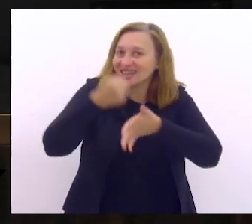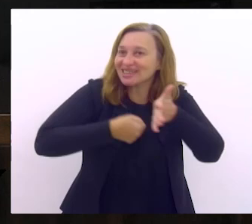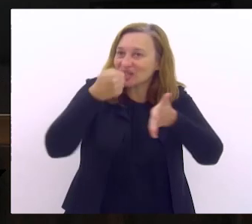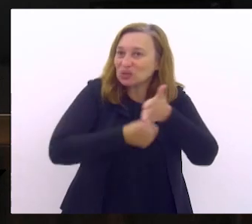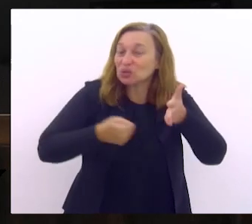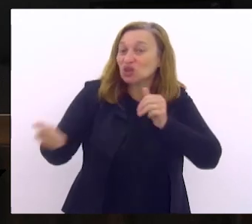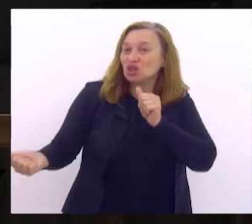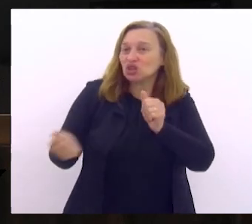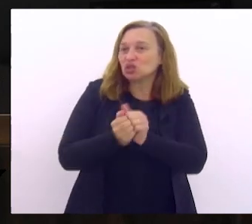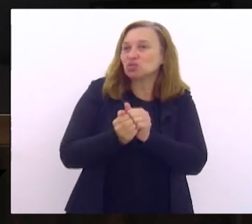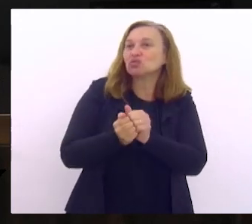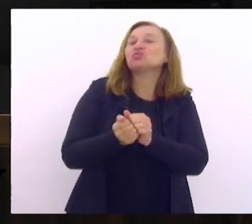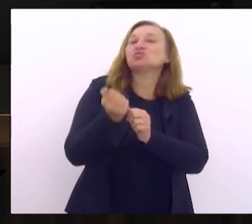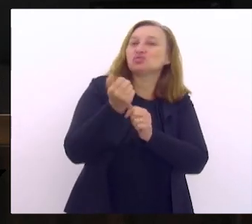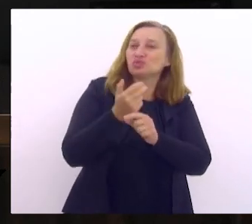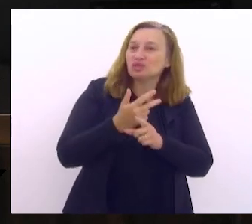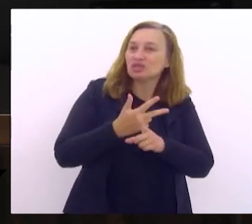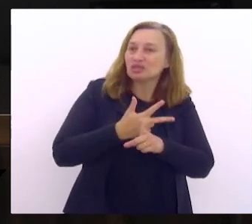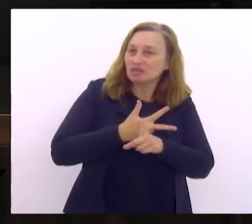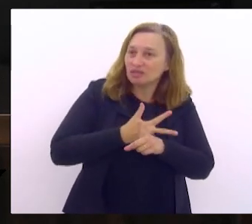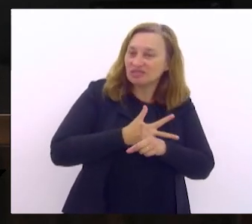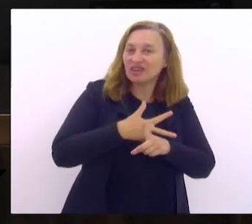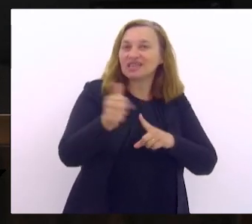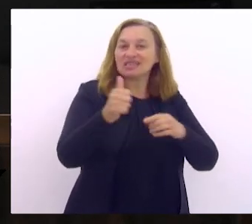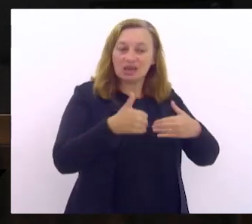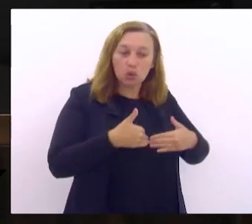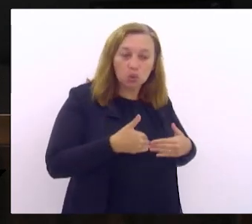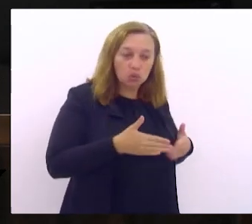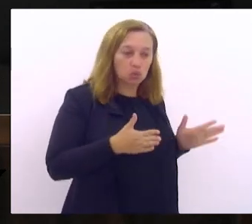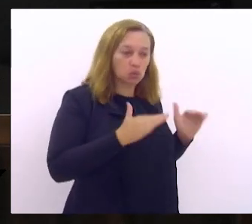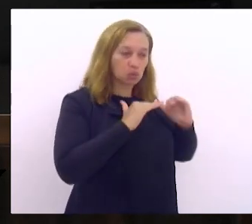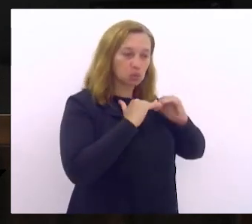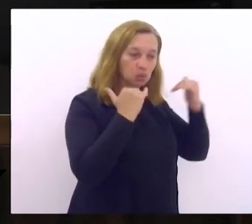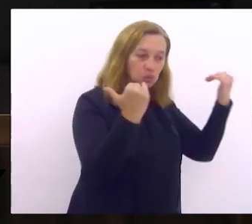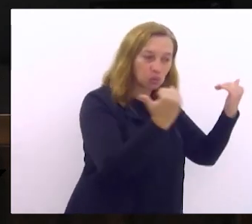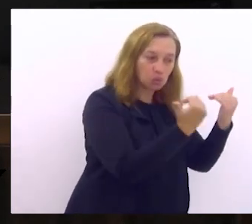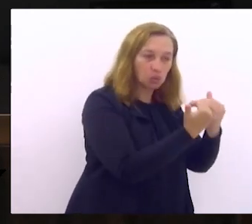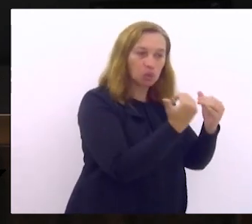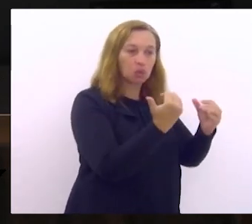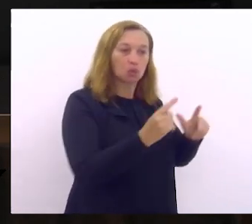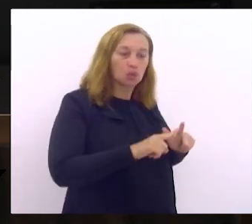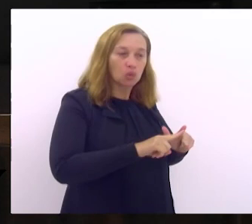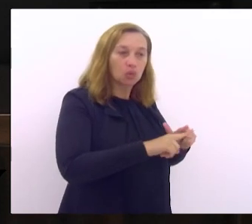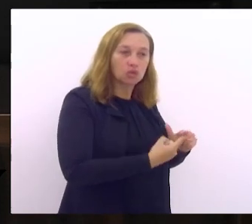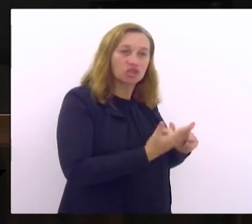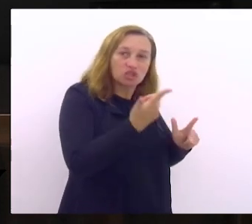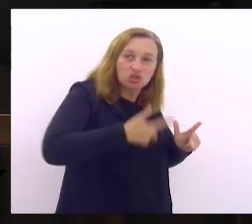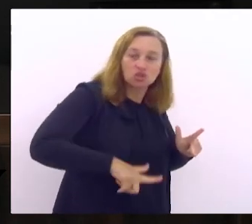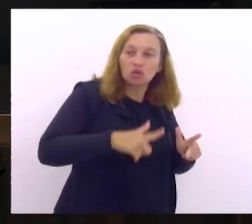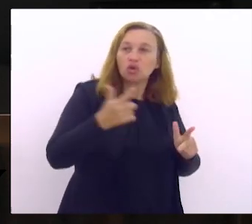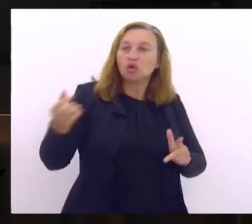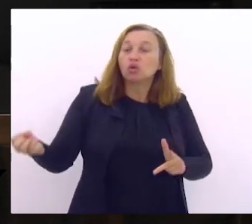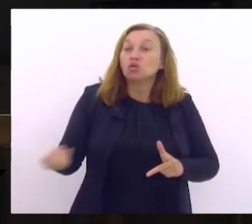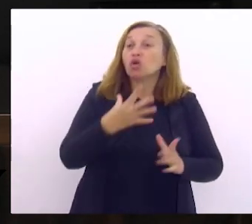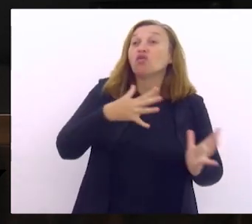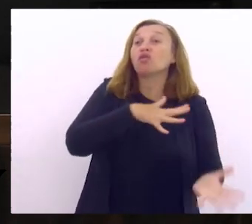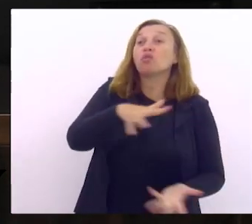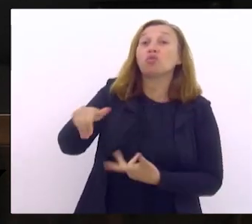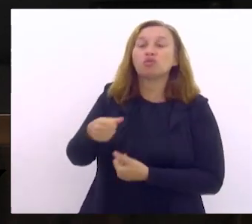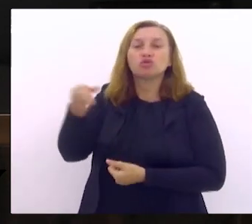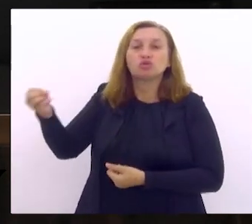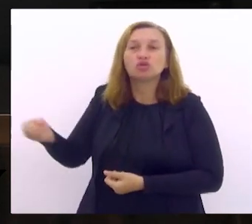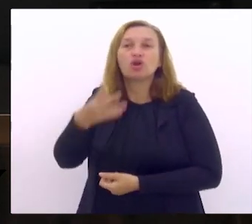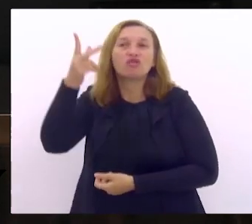e juntos nós vamos construir o Célio de Barros, reconstruir o Célio de Barros e construir um mundo diferente, um novo mundo, uma nova história, que é isso que